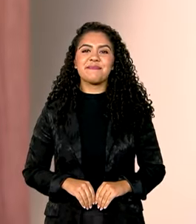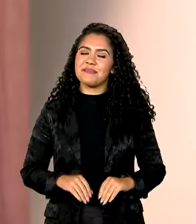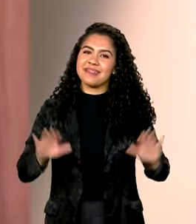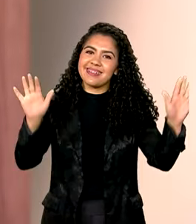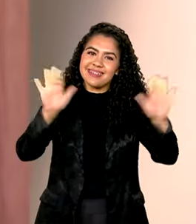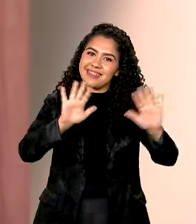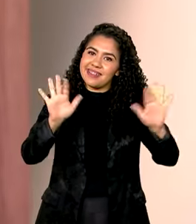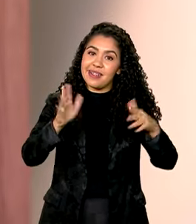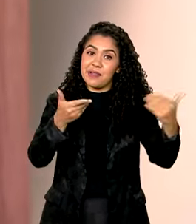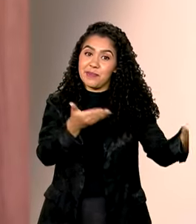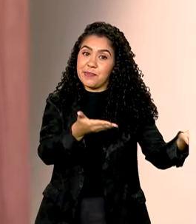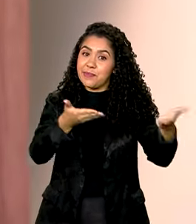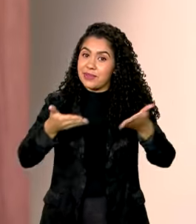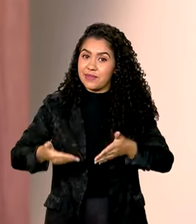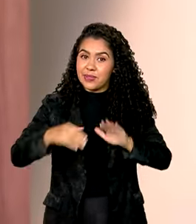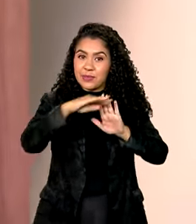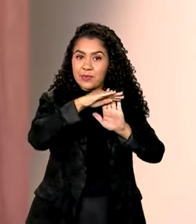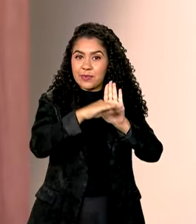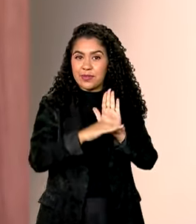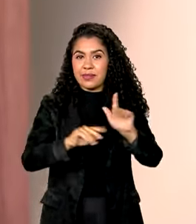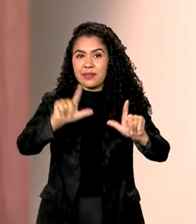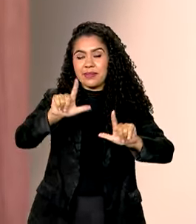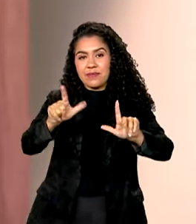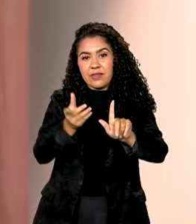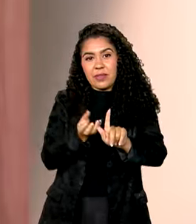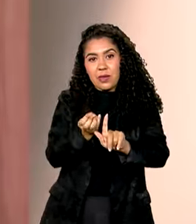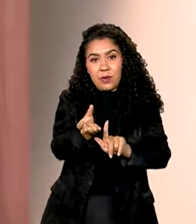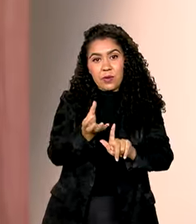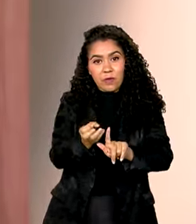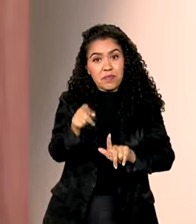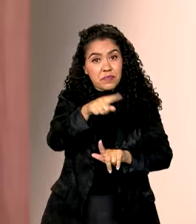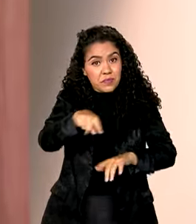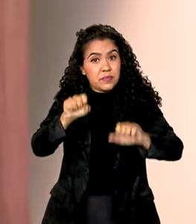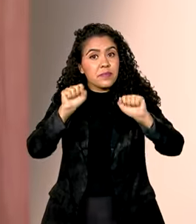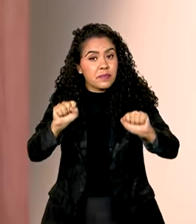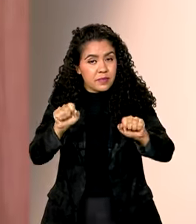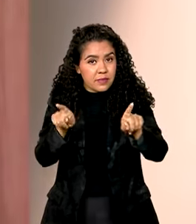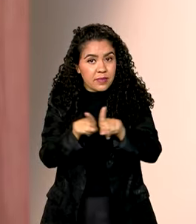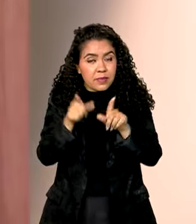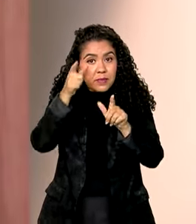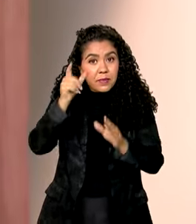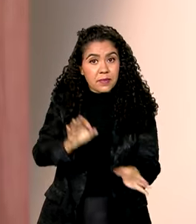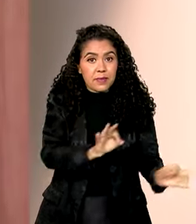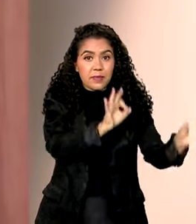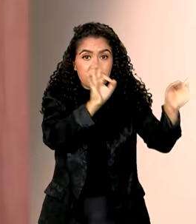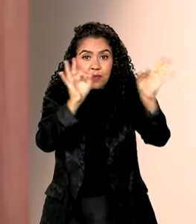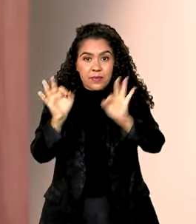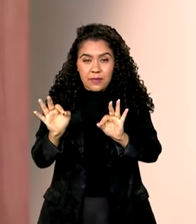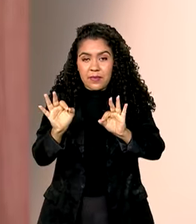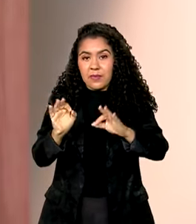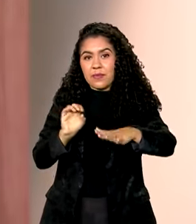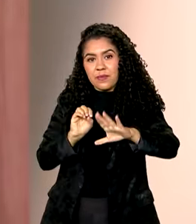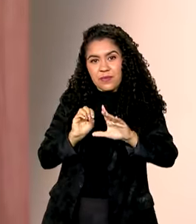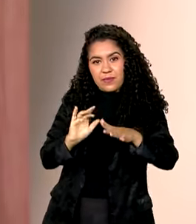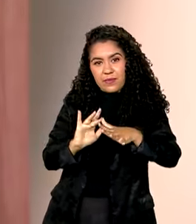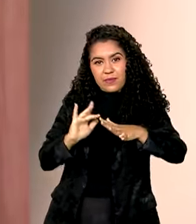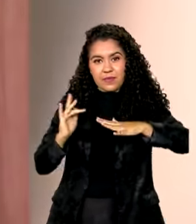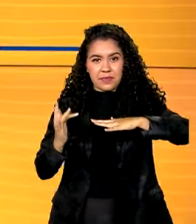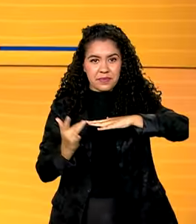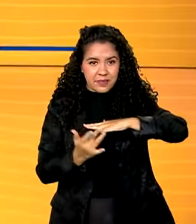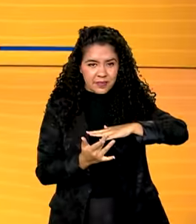Olá, seja muito bem-vindo ao canal Gov. Lembrando que você pode nos acompanhar também ao vivo pelas redes